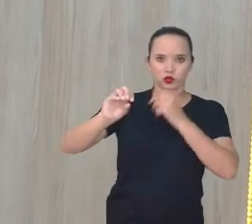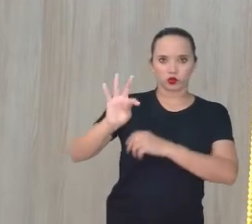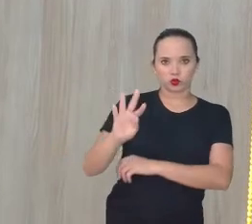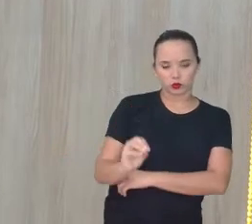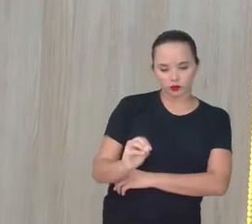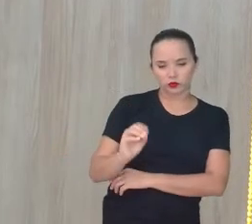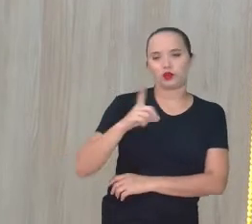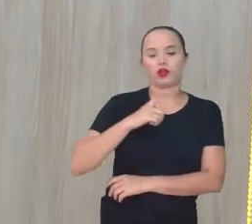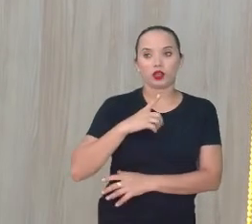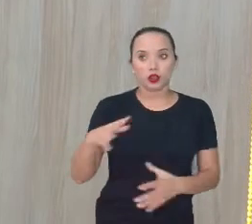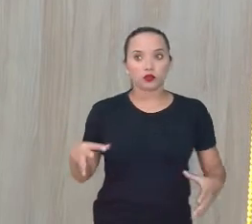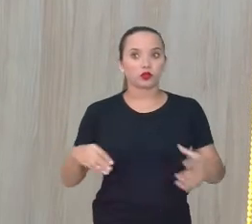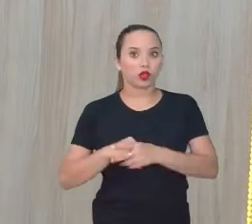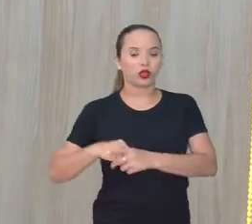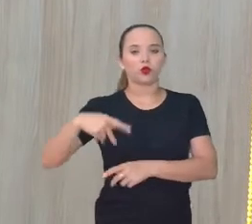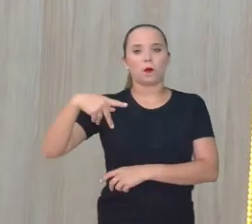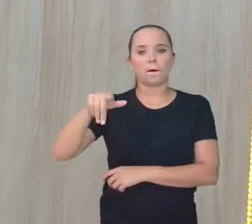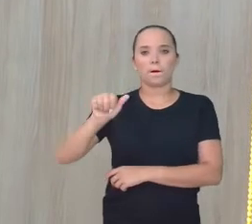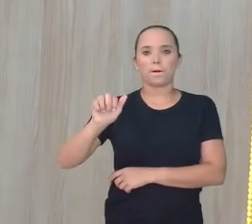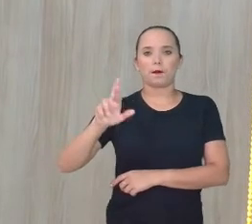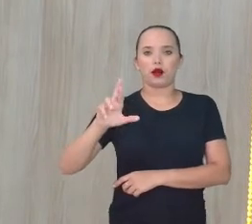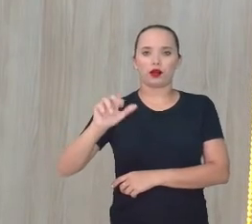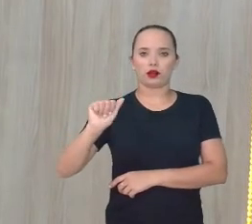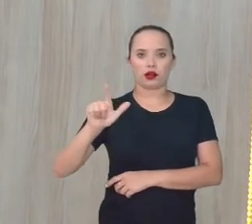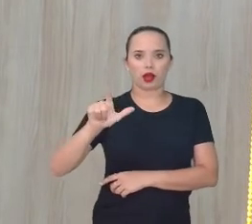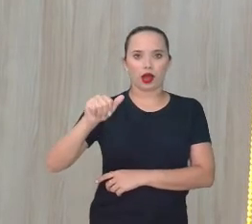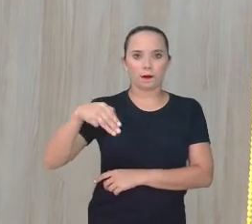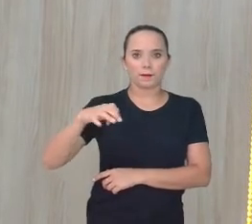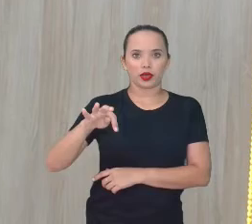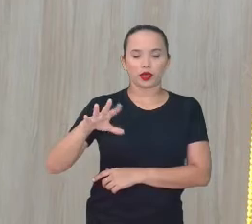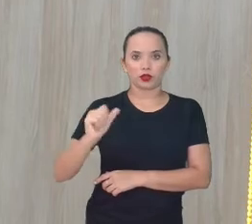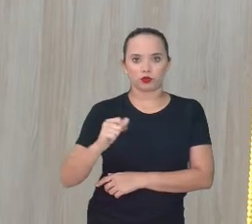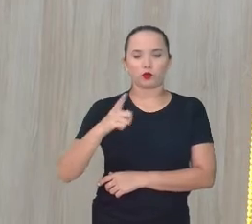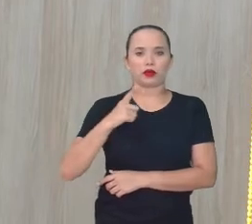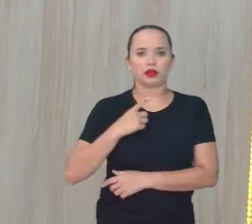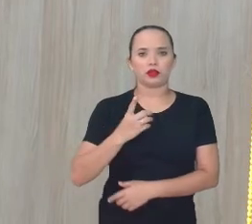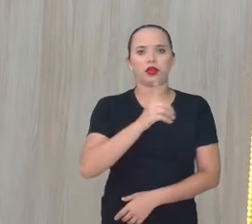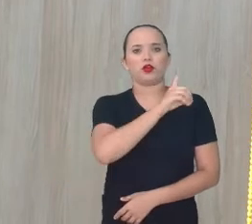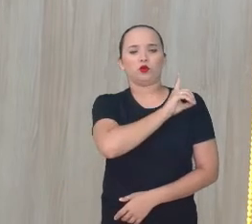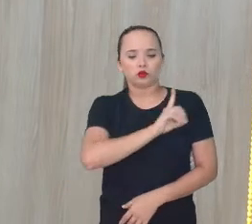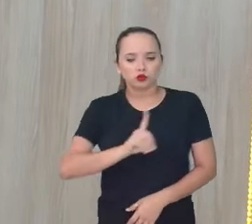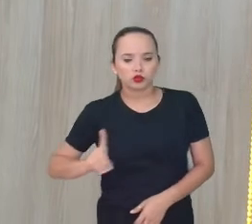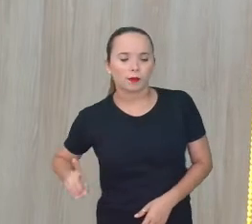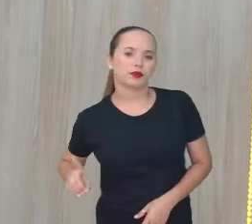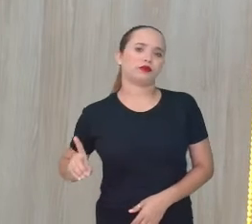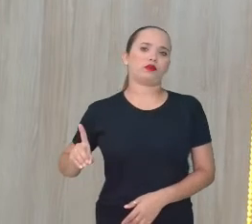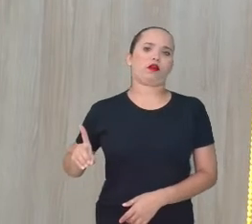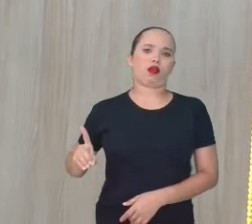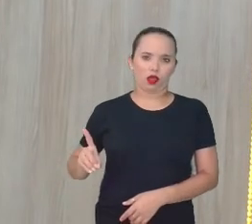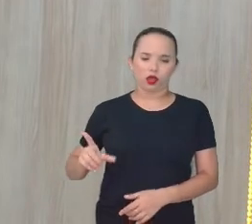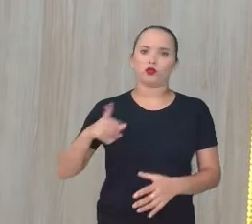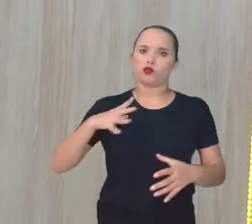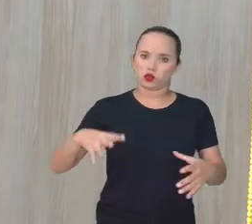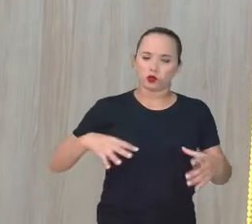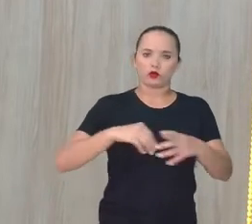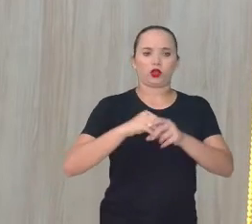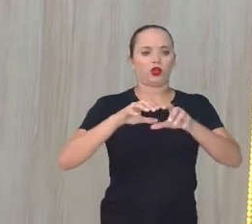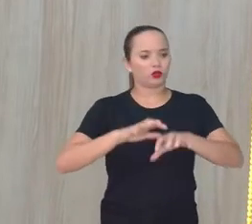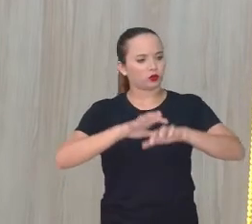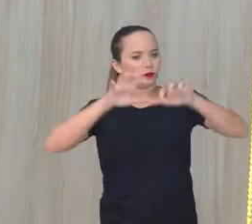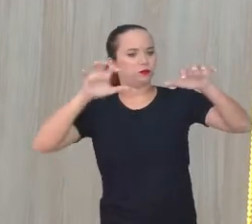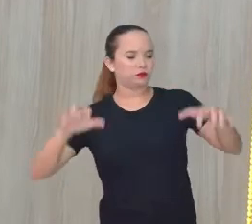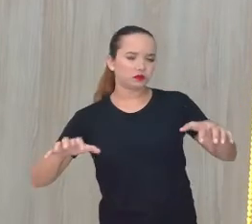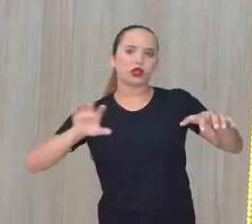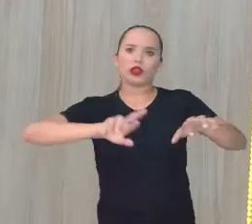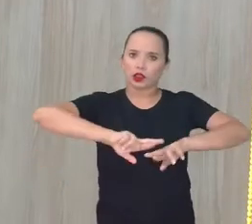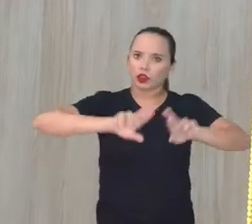ali dos deputados, né? Deputados divididos, né, na Câmara dos Lordes e a Câmara dos